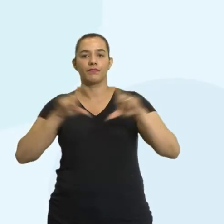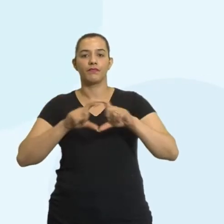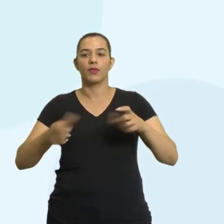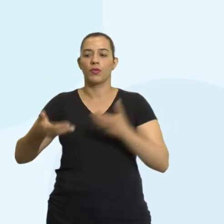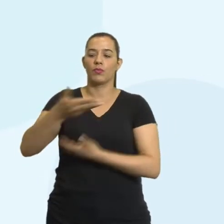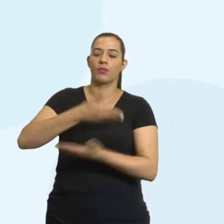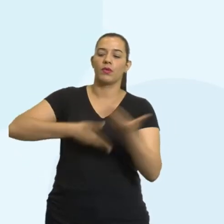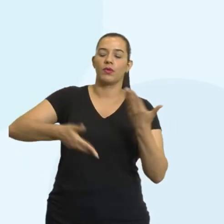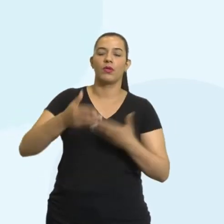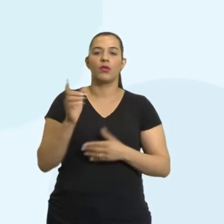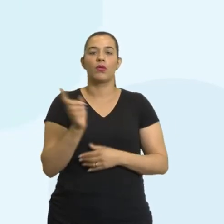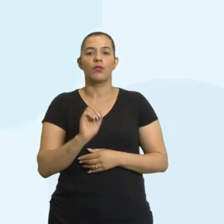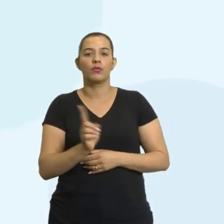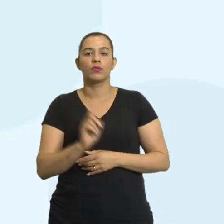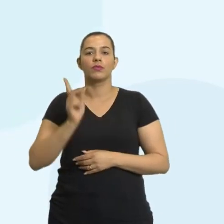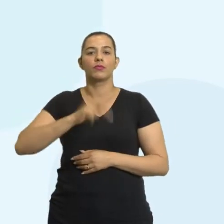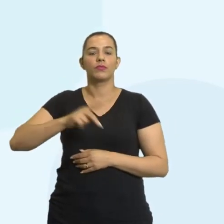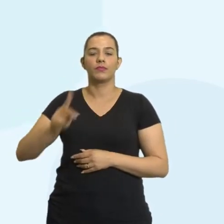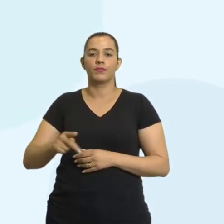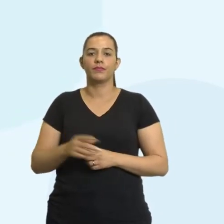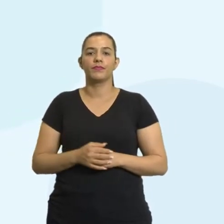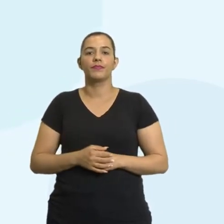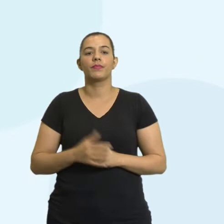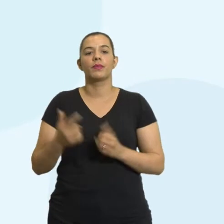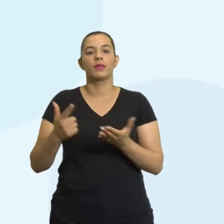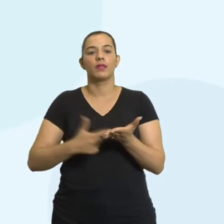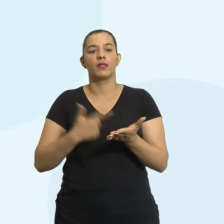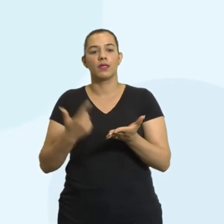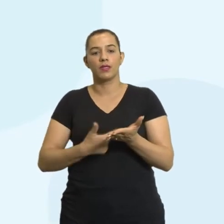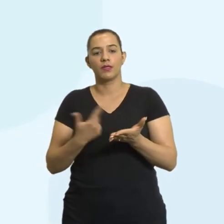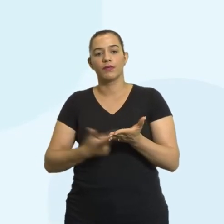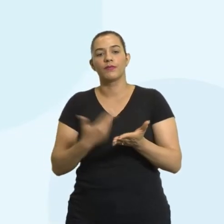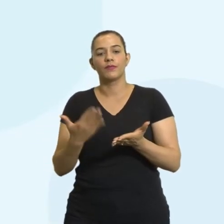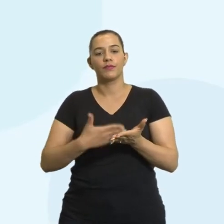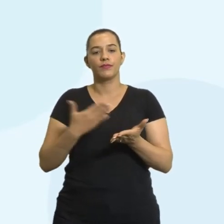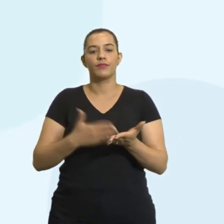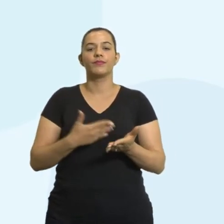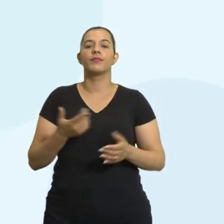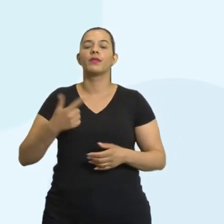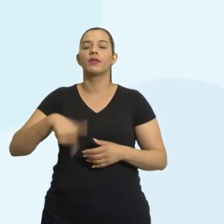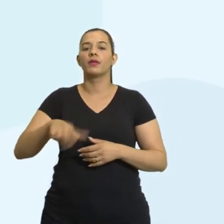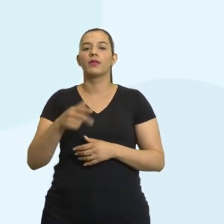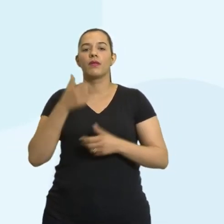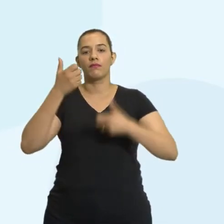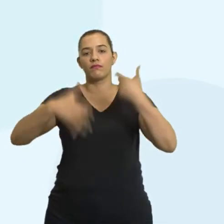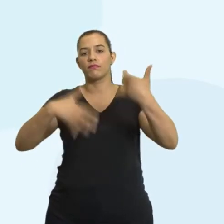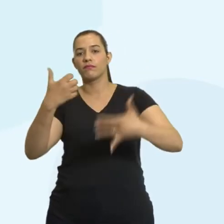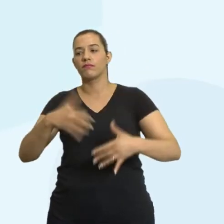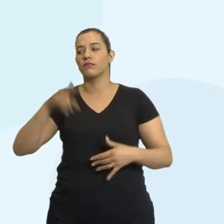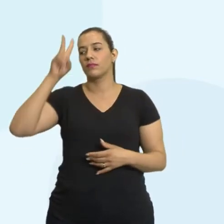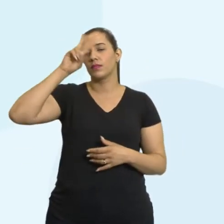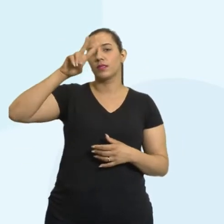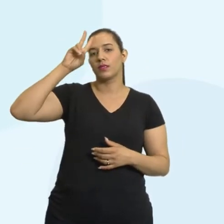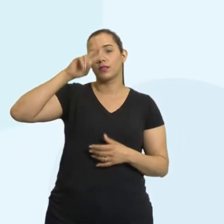ou não com o professor, de livros, contar, recordar histórias, textos de tradição